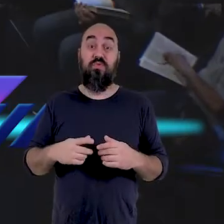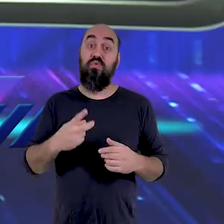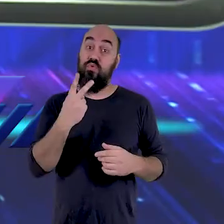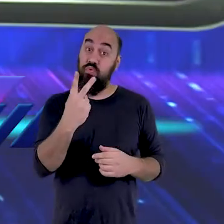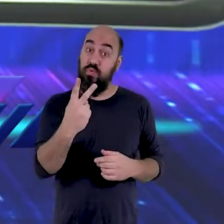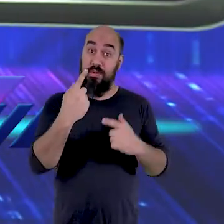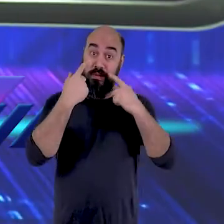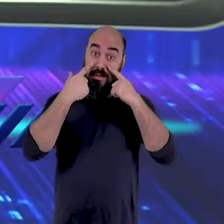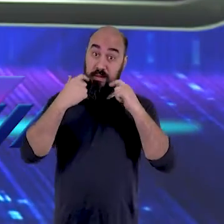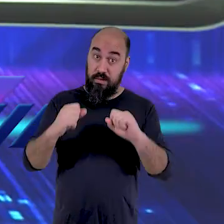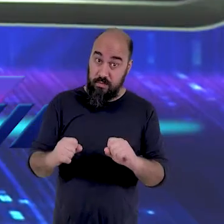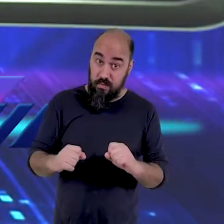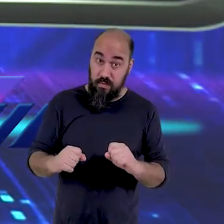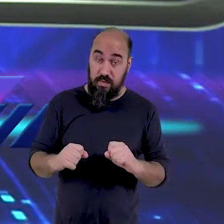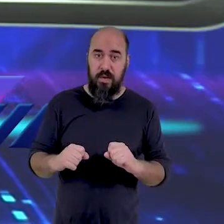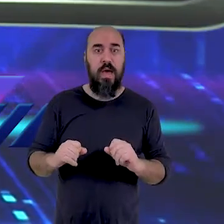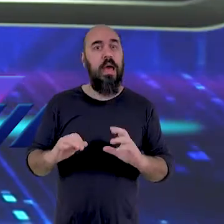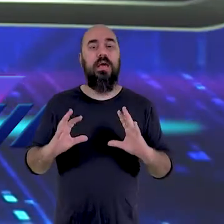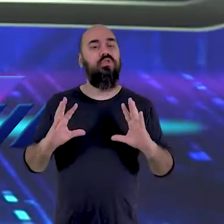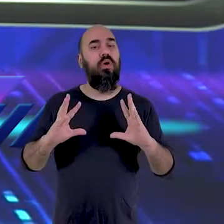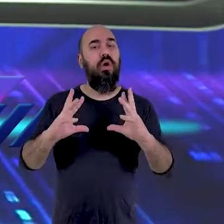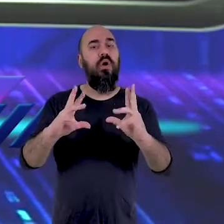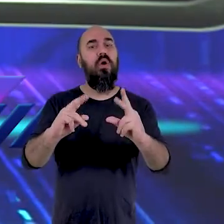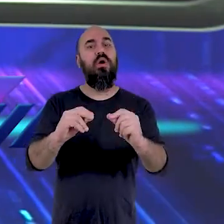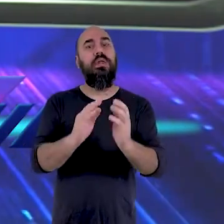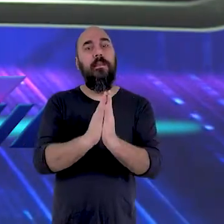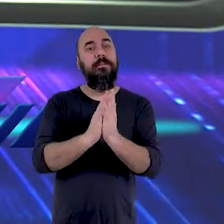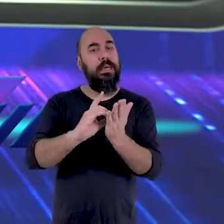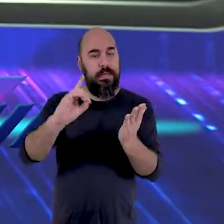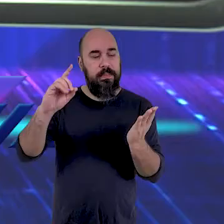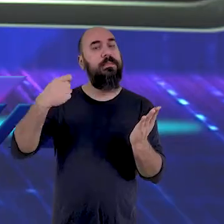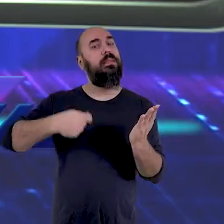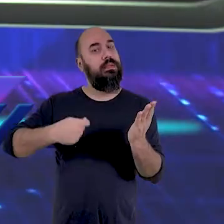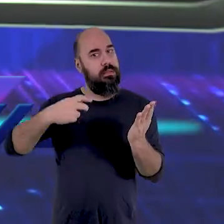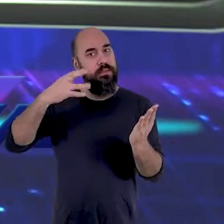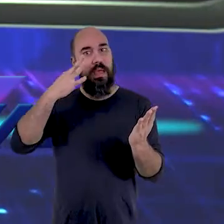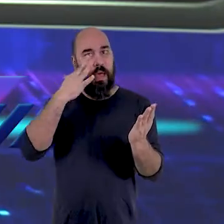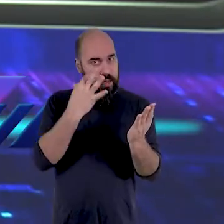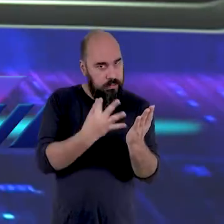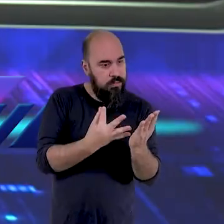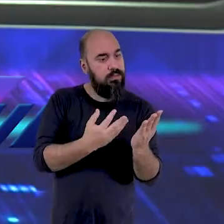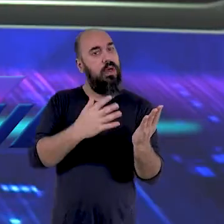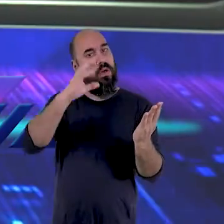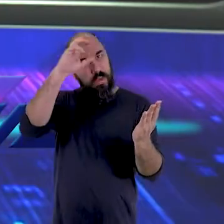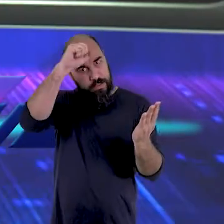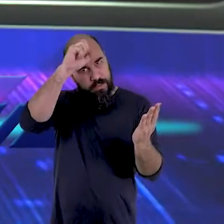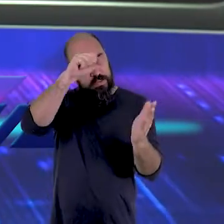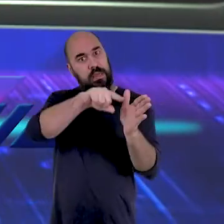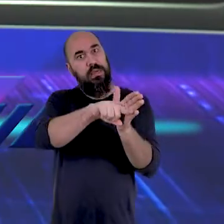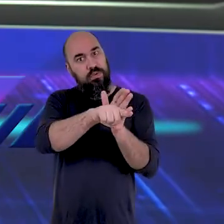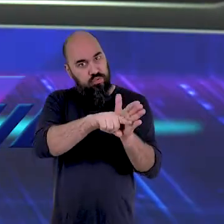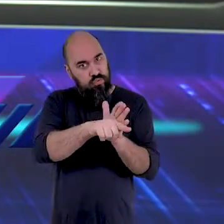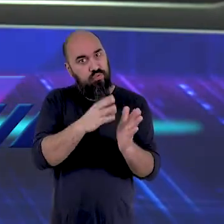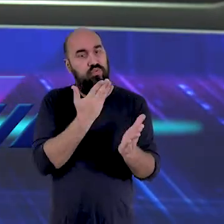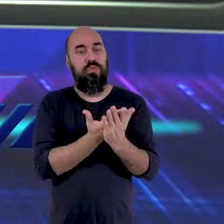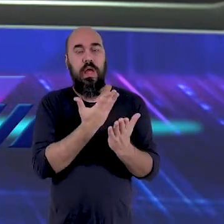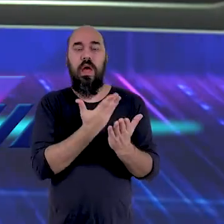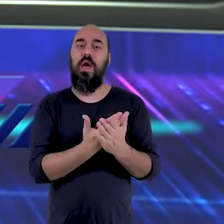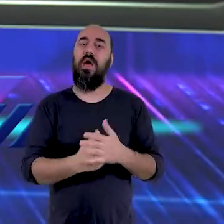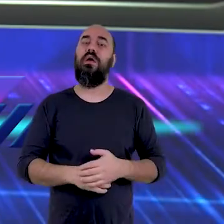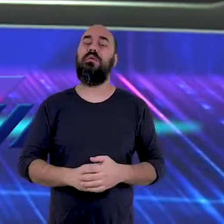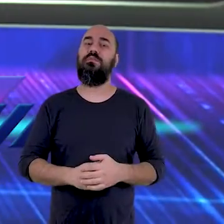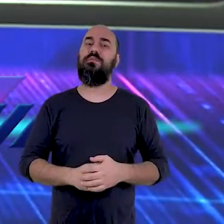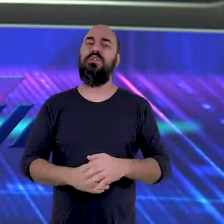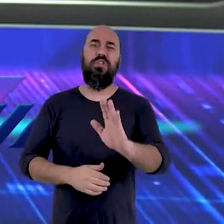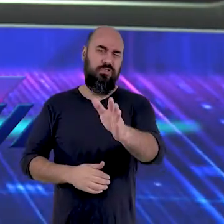2 testemunhas. A Bíblia toda deve ser considerada. A Bíblia toda deve ser analisada.